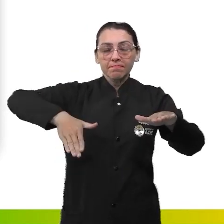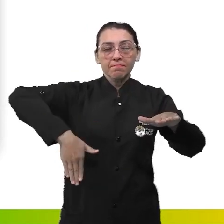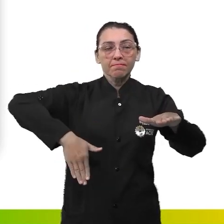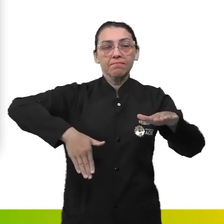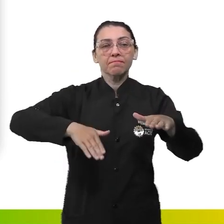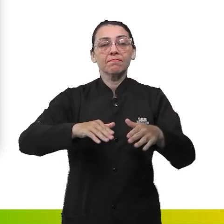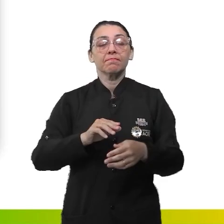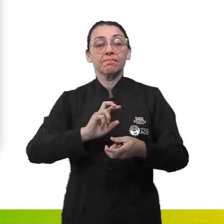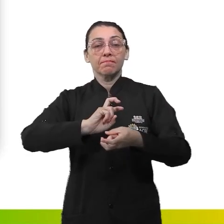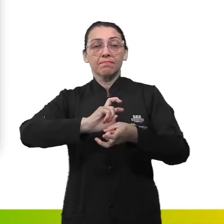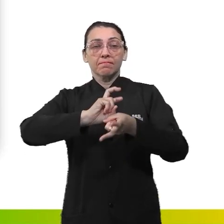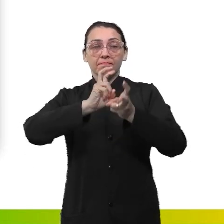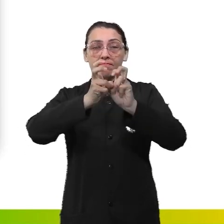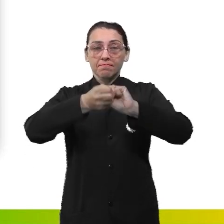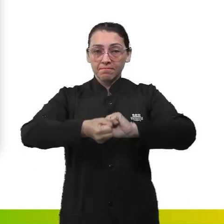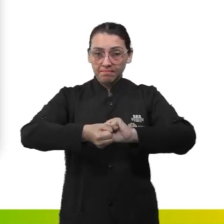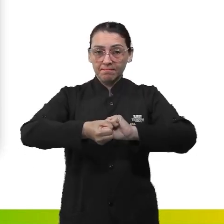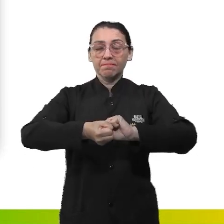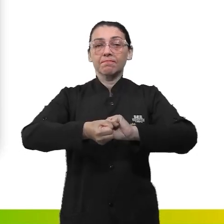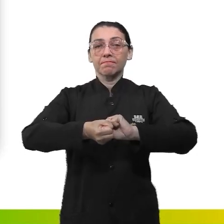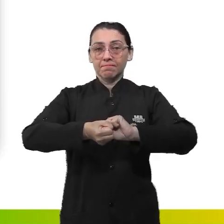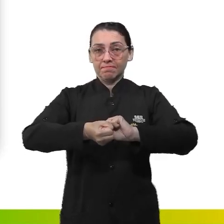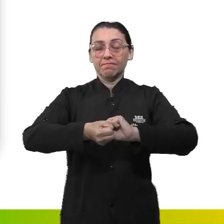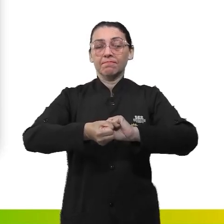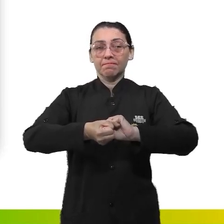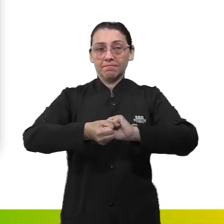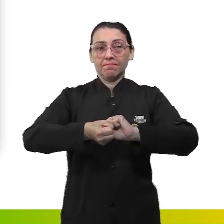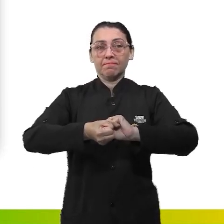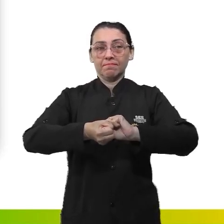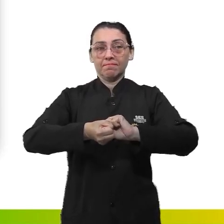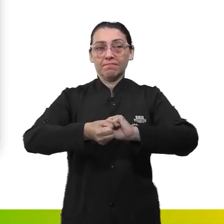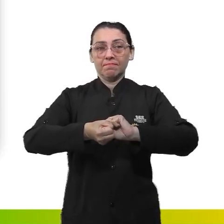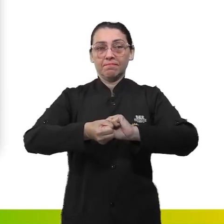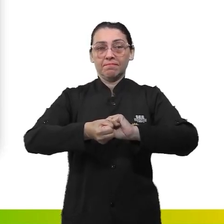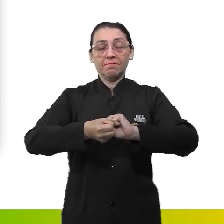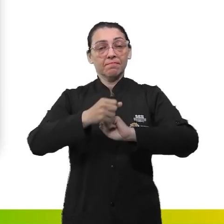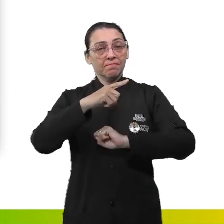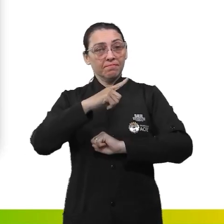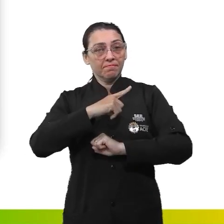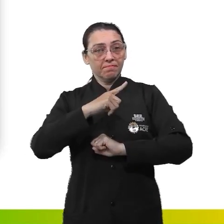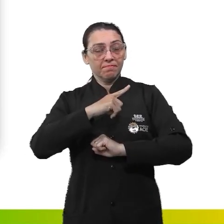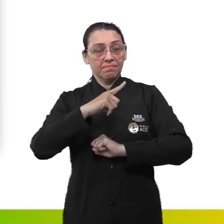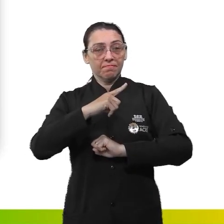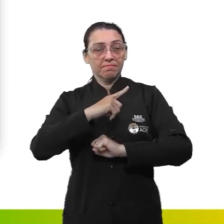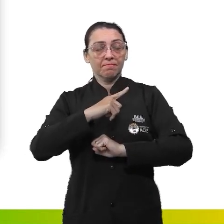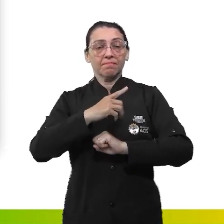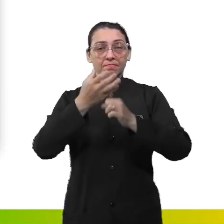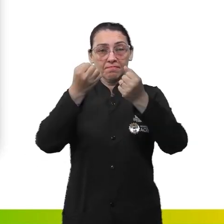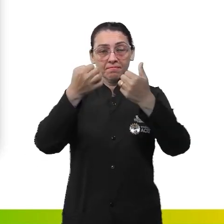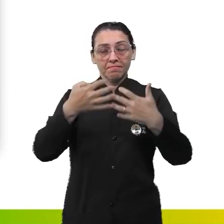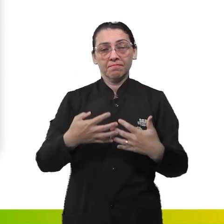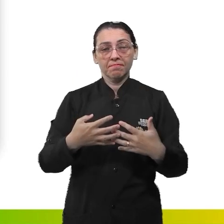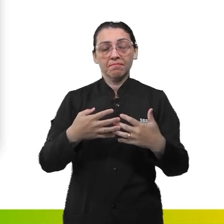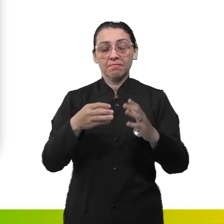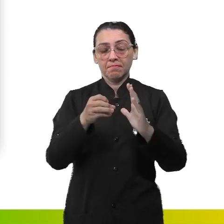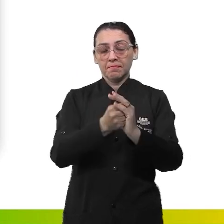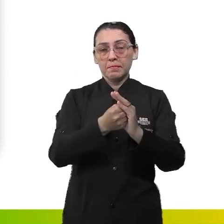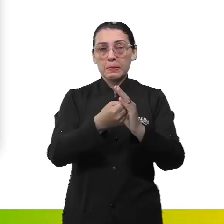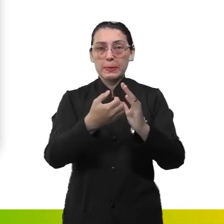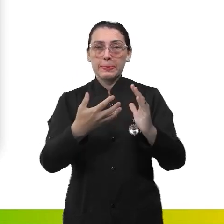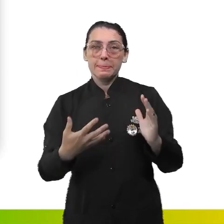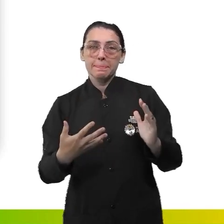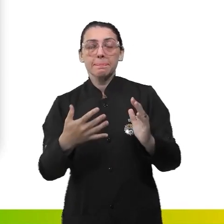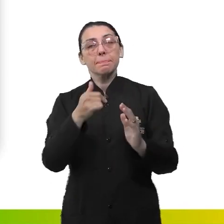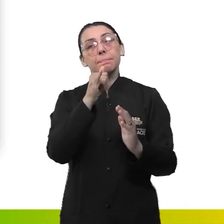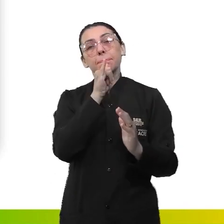quê? Jogando capoeira. Ao lado nós temos a definição, as características